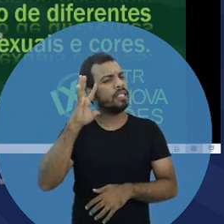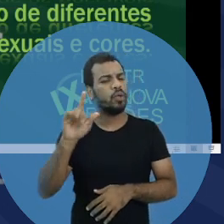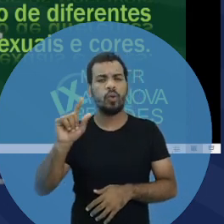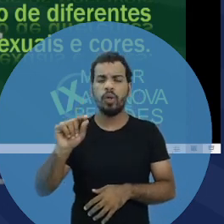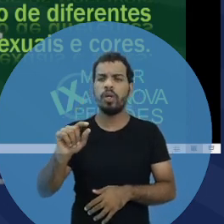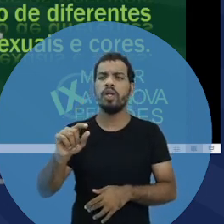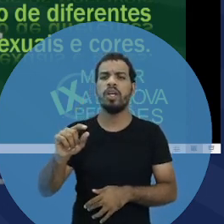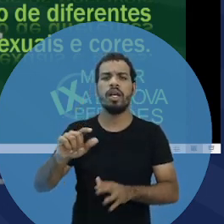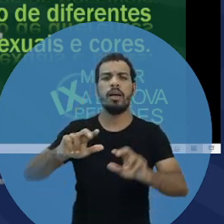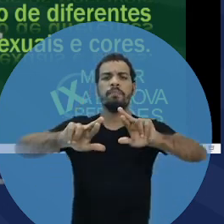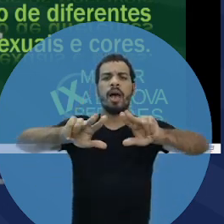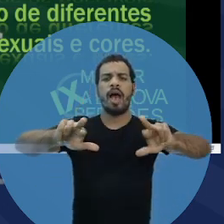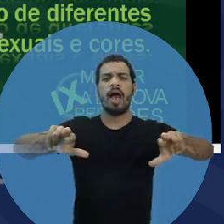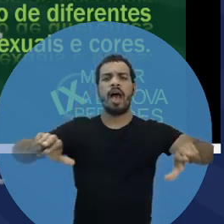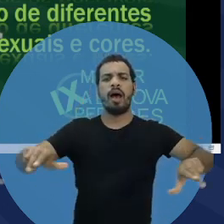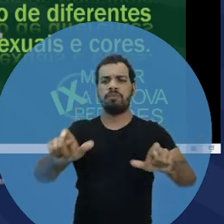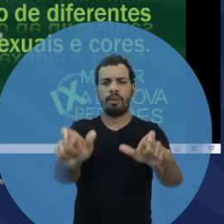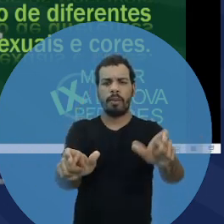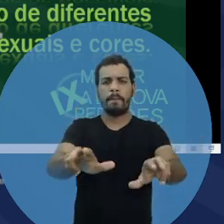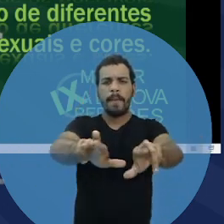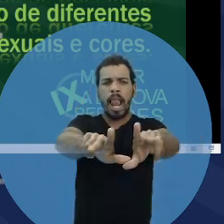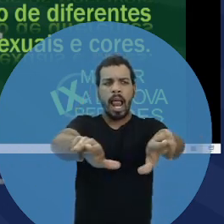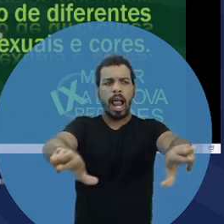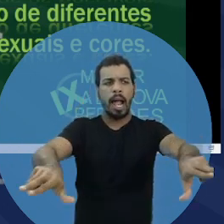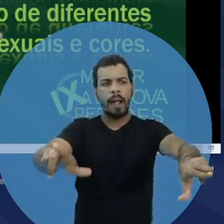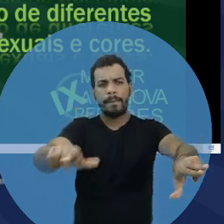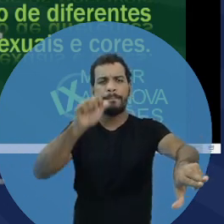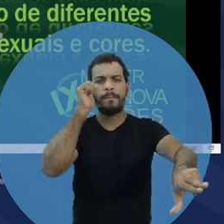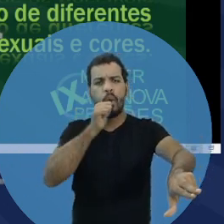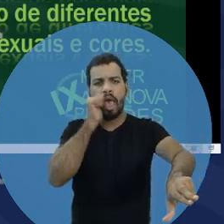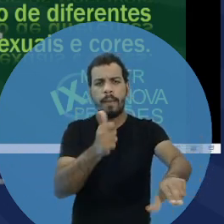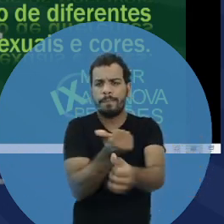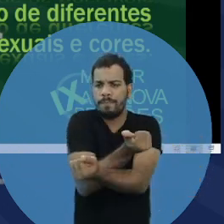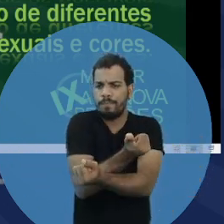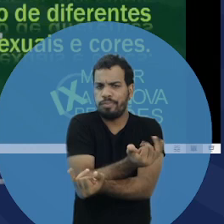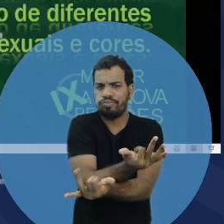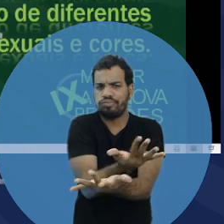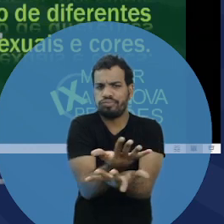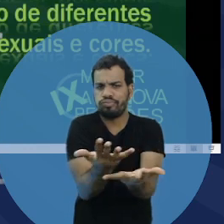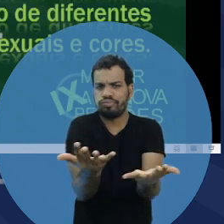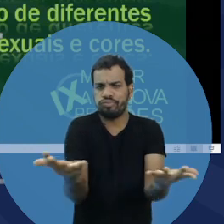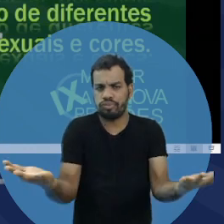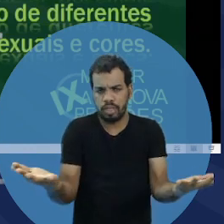diversidade, certo? De mulheres, né? De mulheres